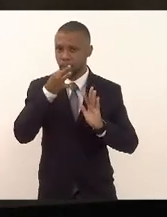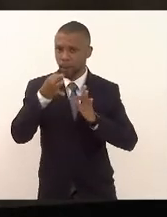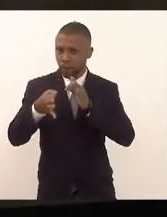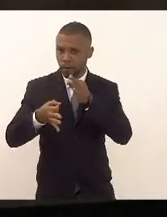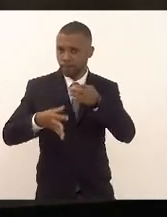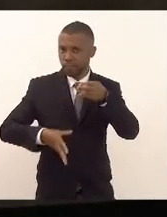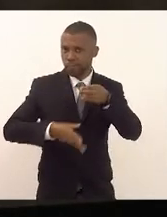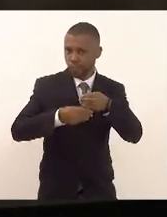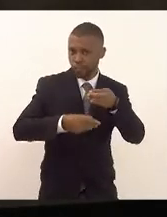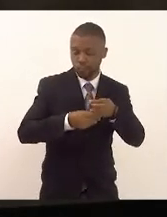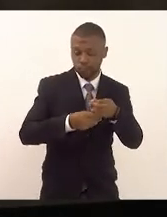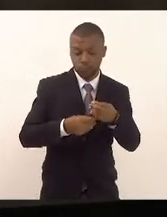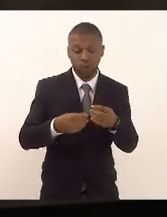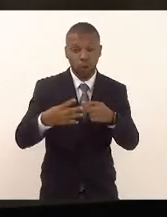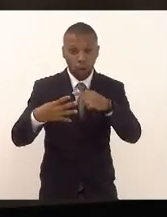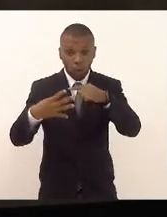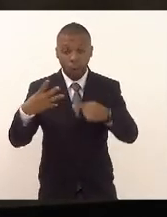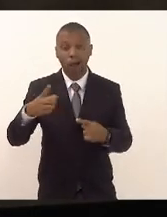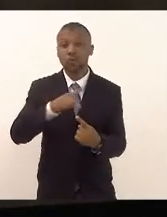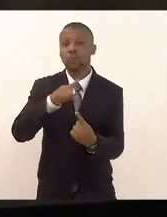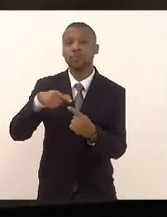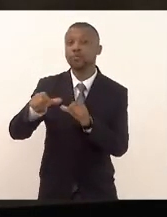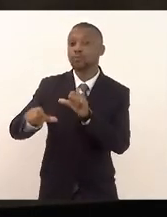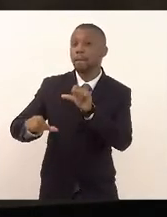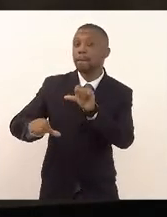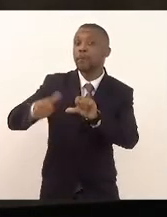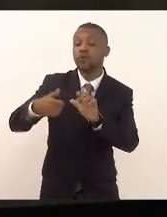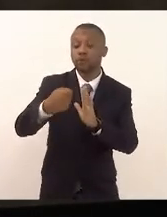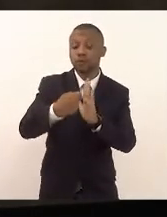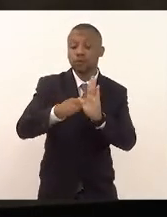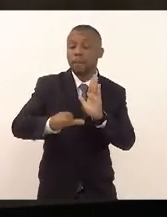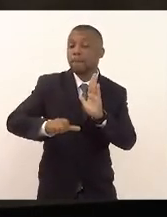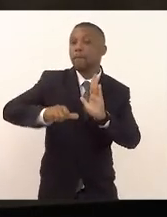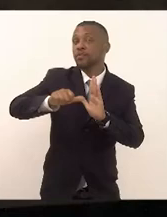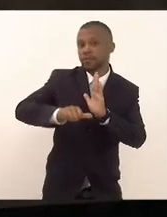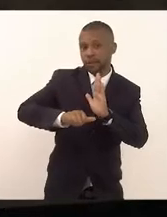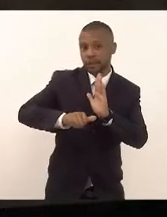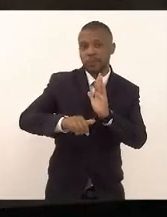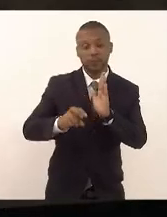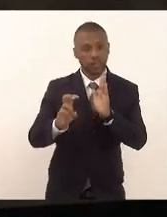4 modificativas e a quinta